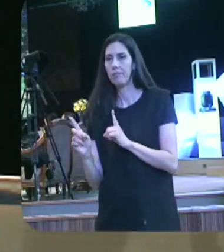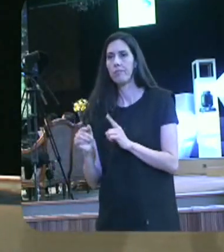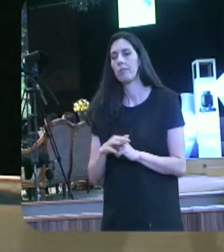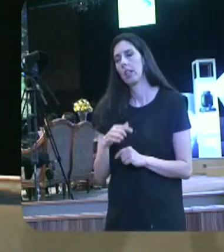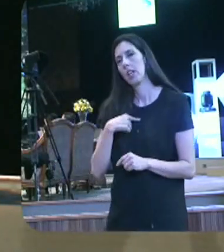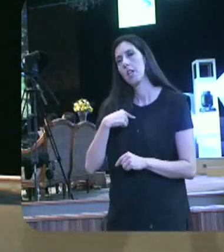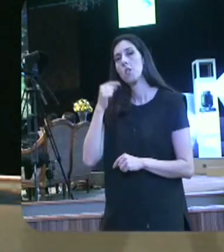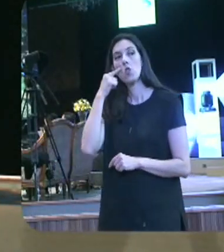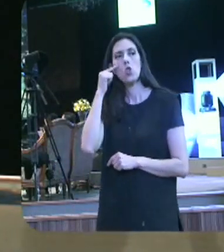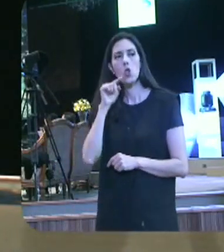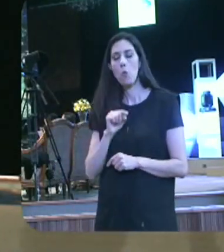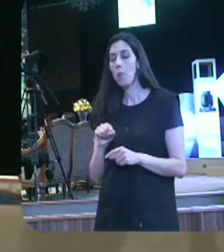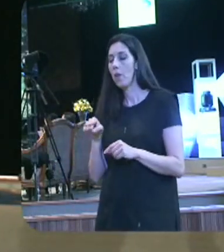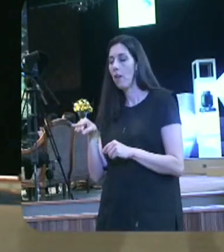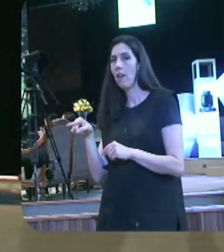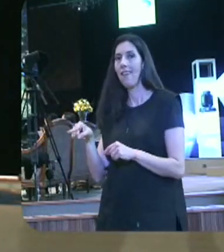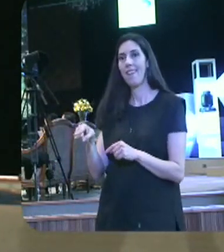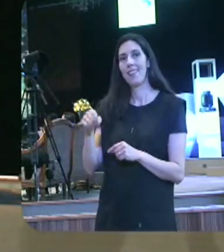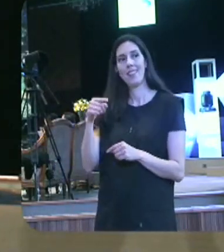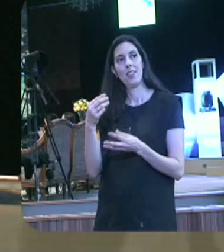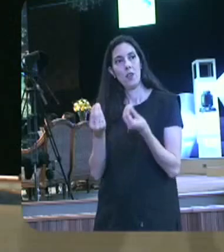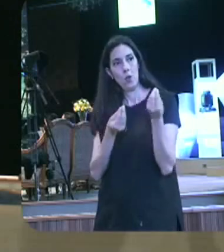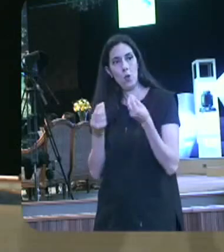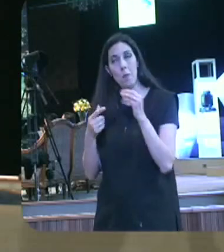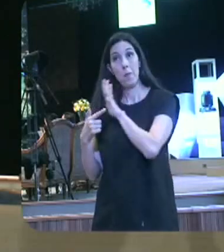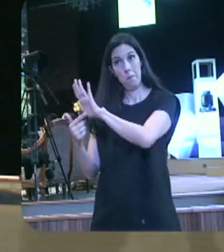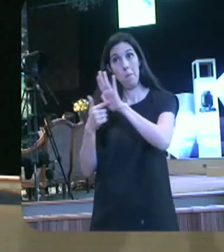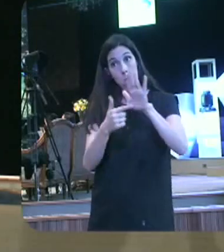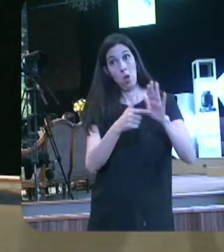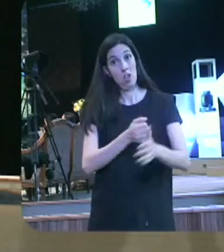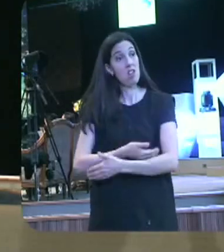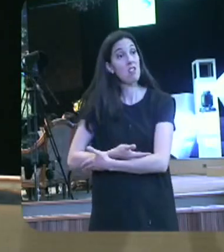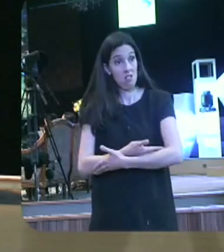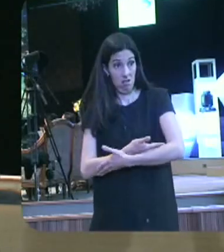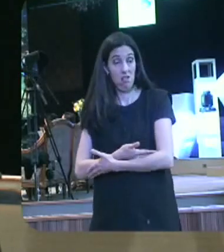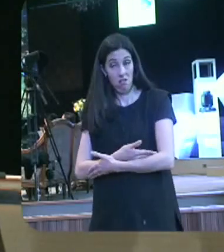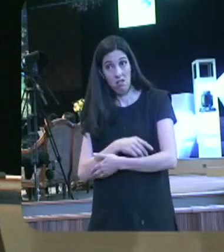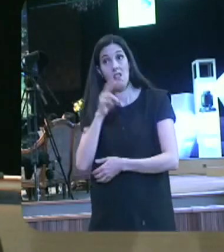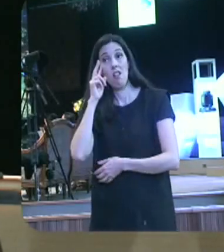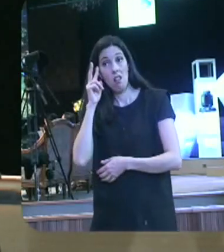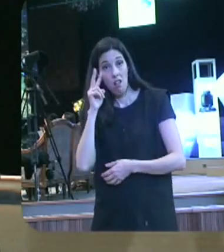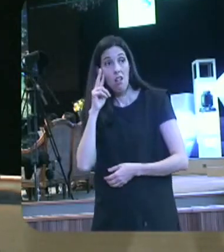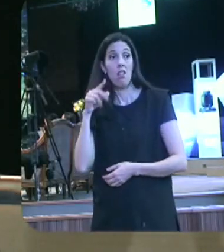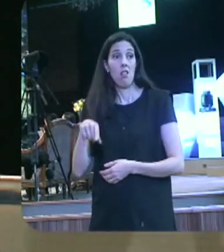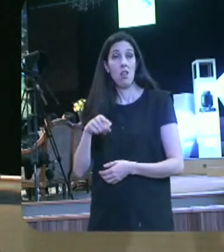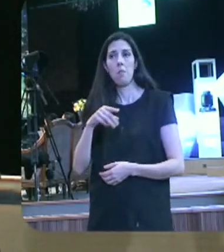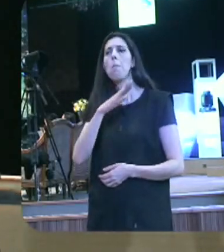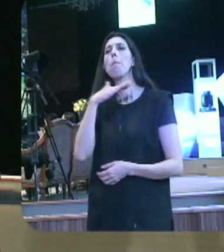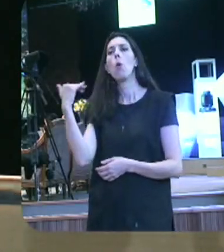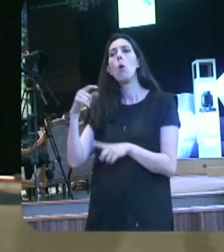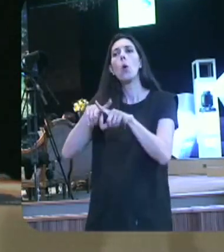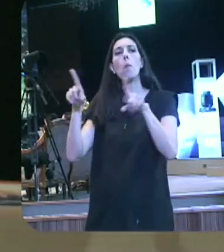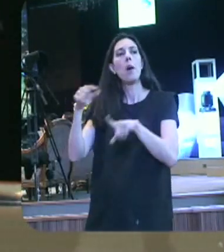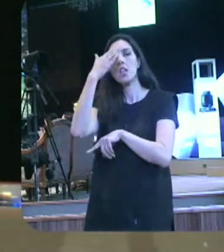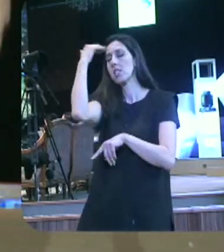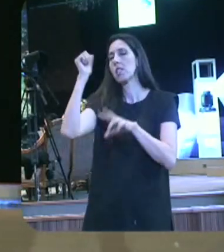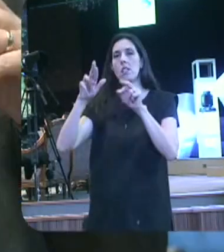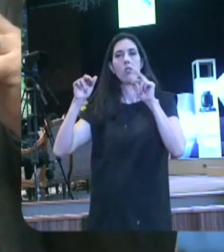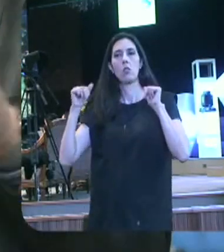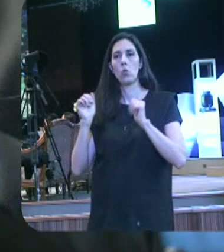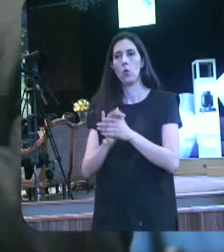sua esposa inventaram de dizer a todos que aquela criança é lembrada. E eu ouvi ele atender